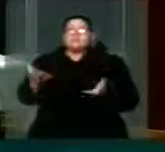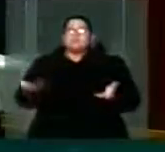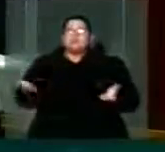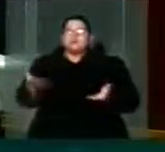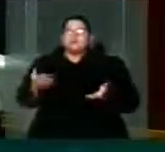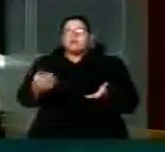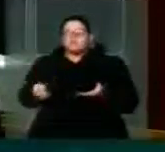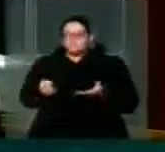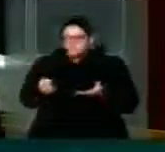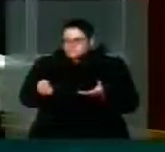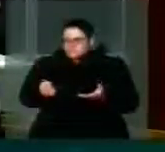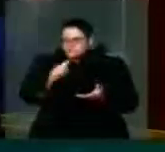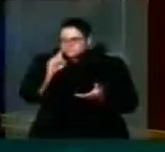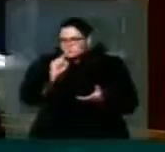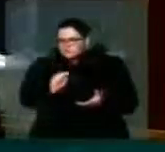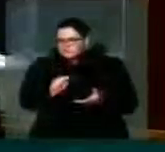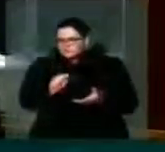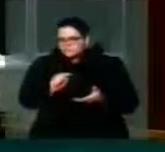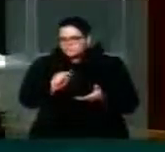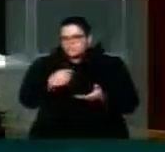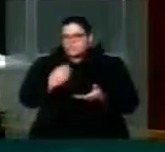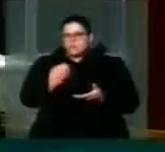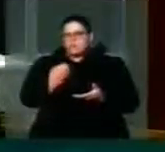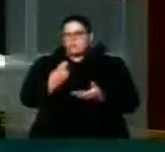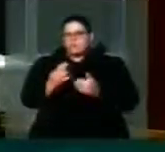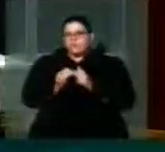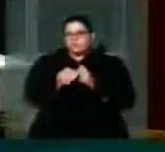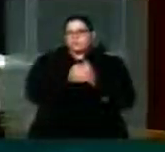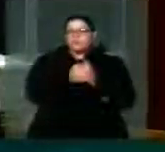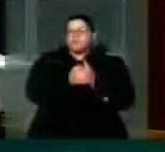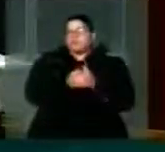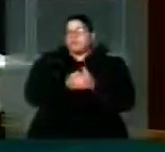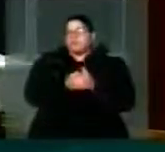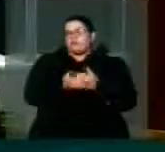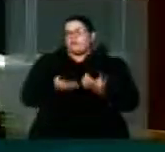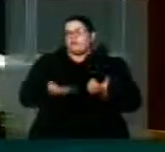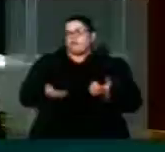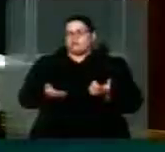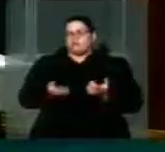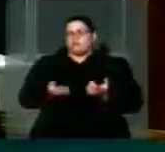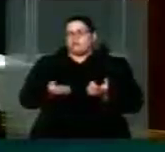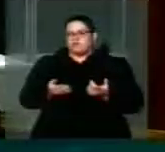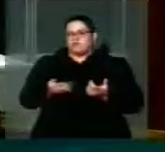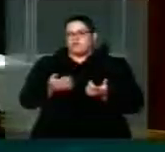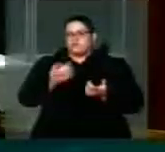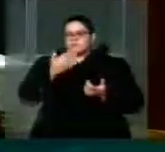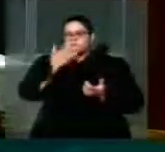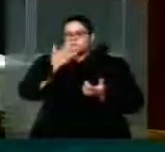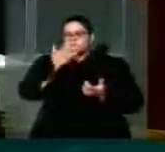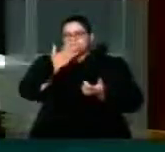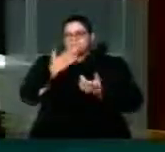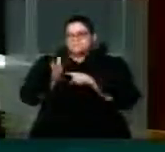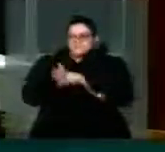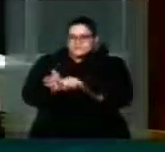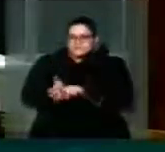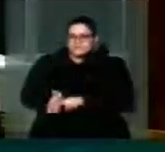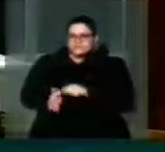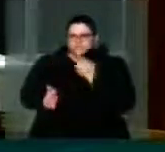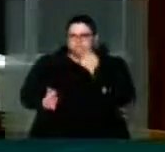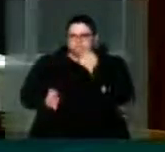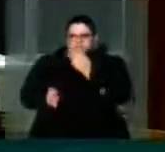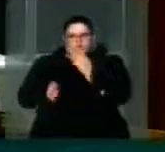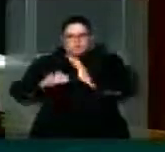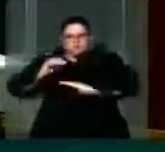iremos continuar nos escondendo atrás das estatísticas, que só comprova que o Brasil está refém